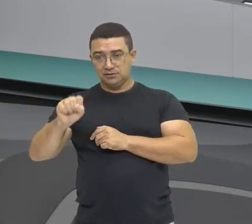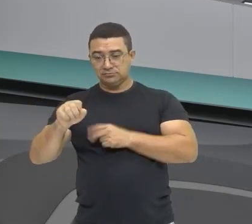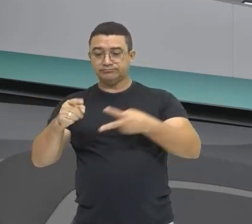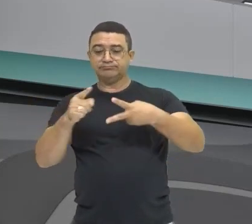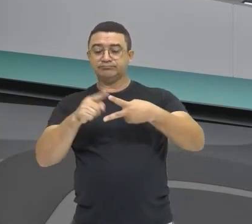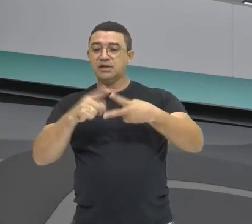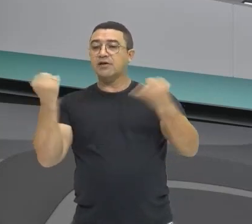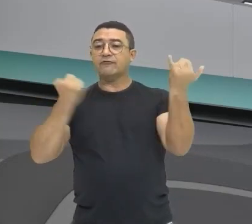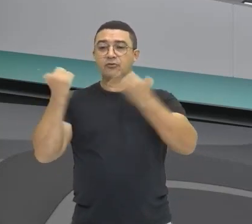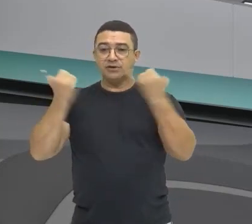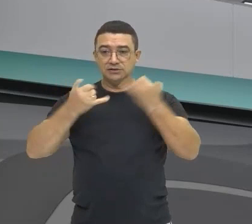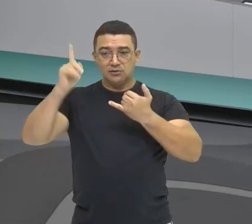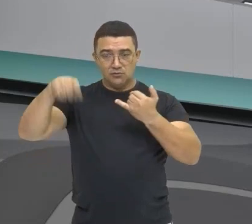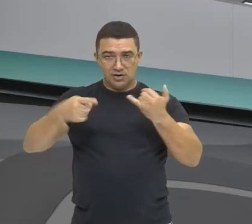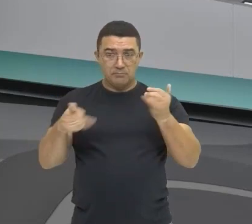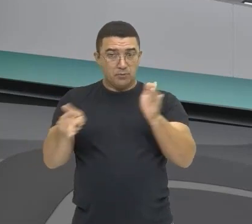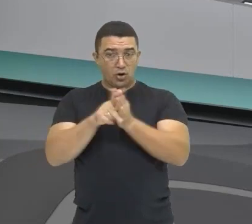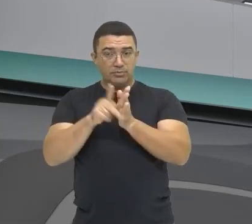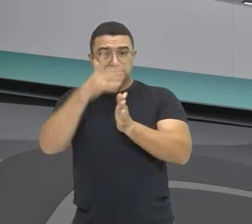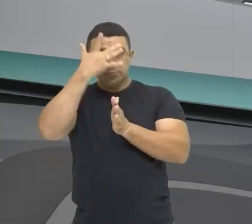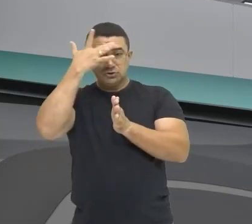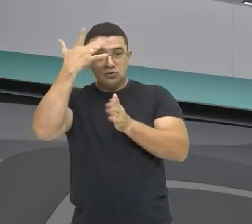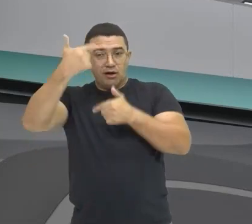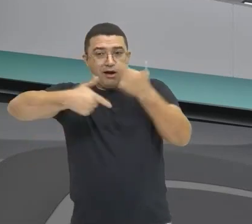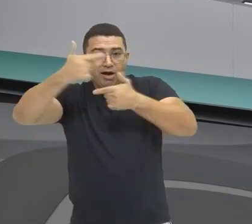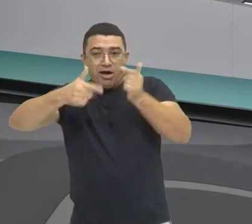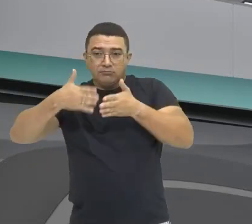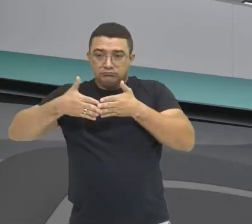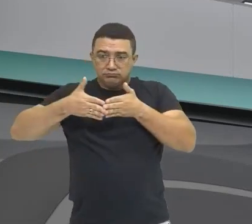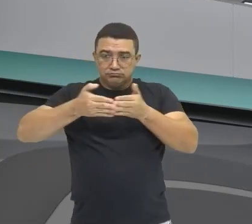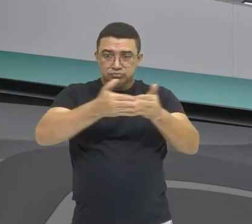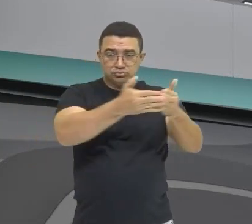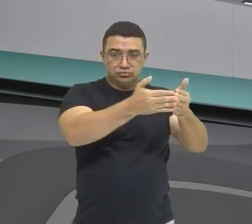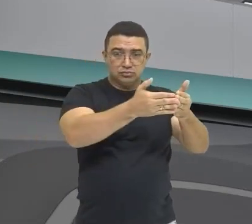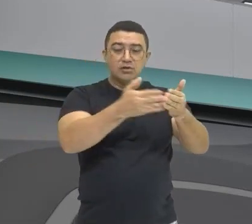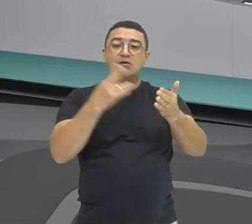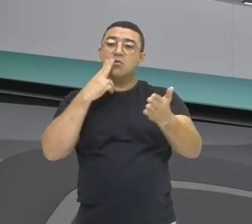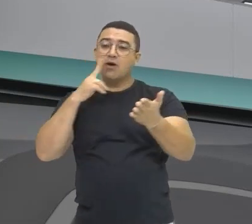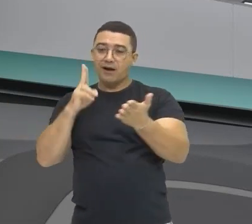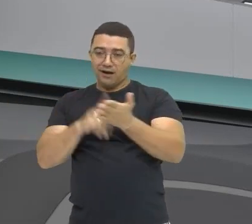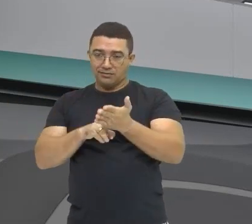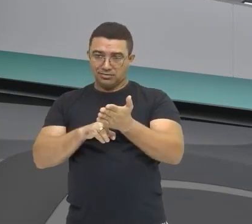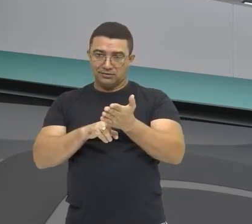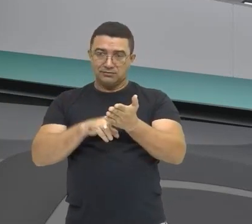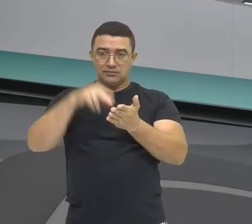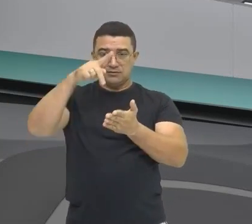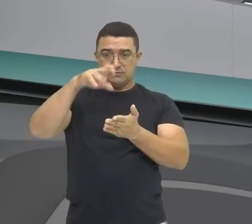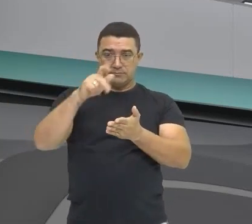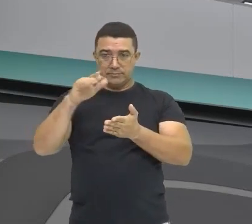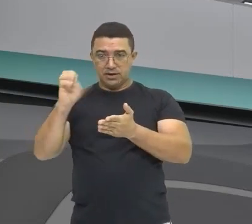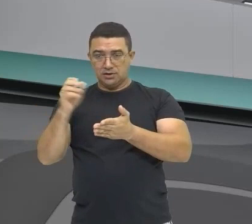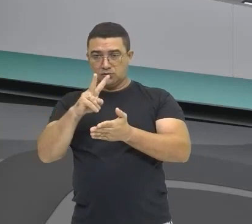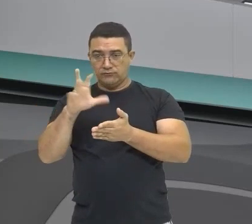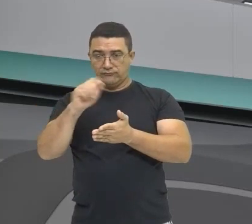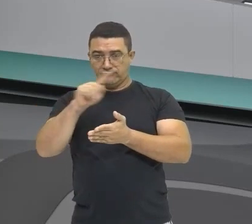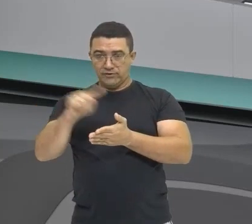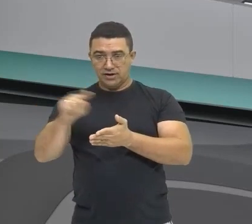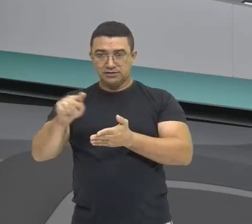literatura dos navegantes, correto? Cuja carta de Pero Vaz de